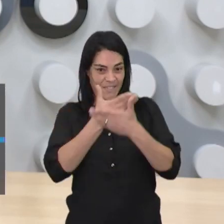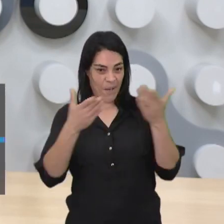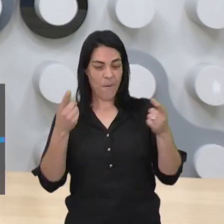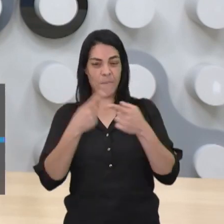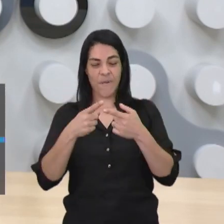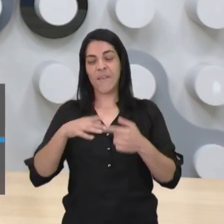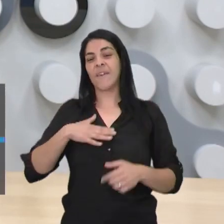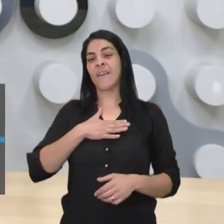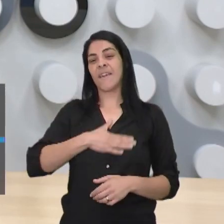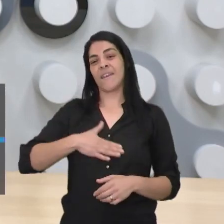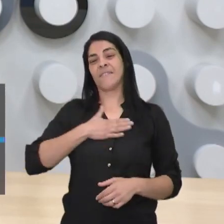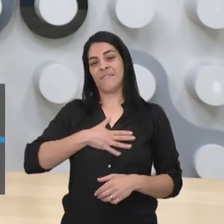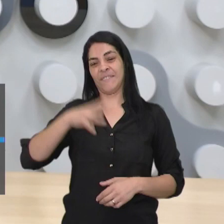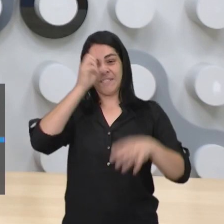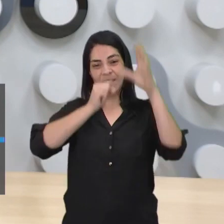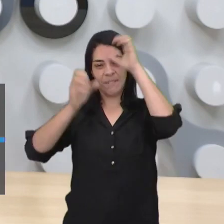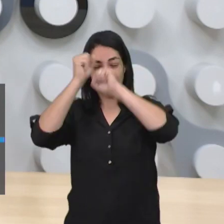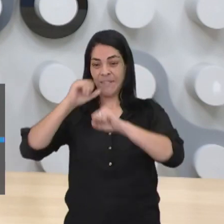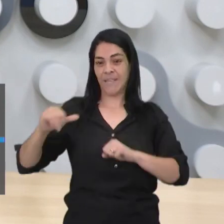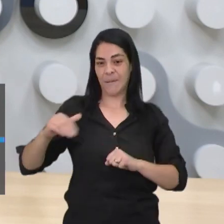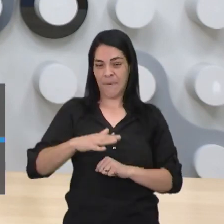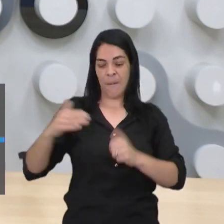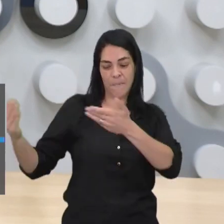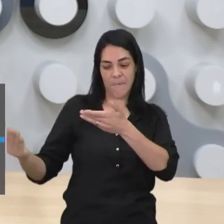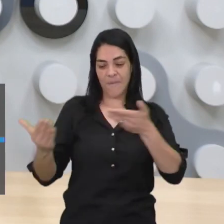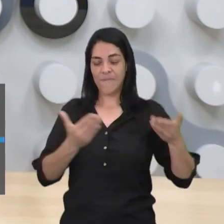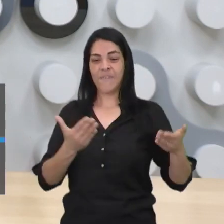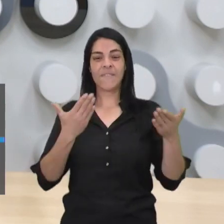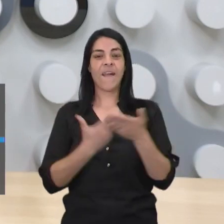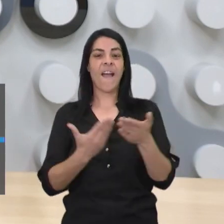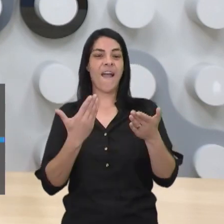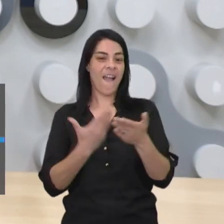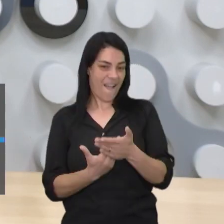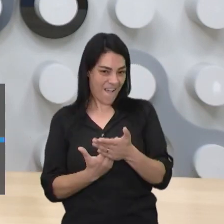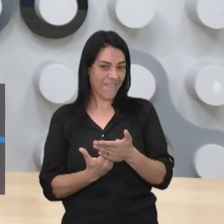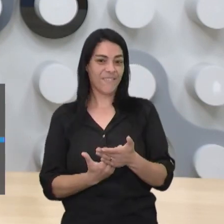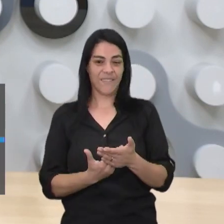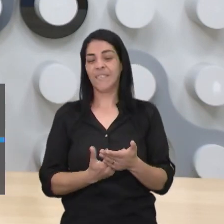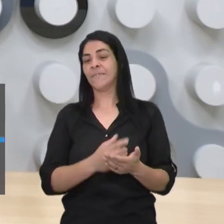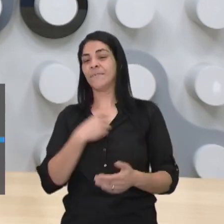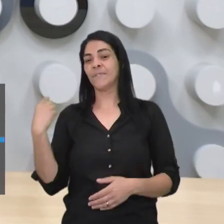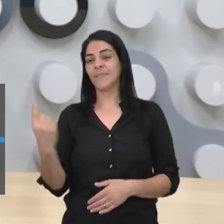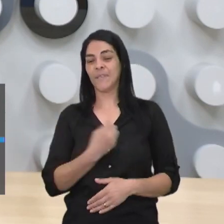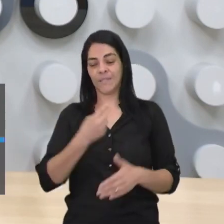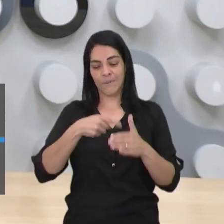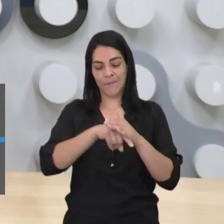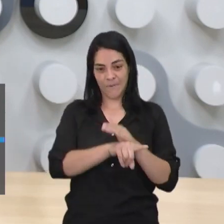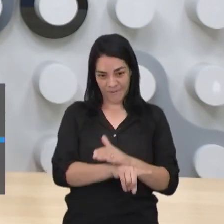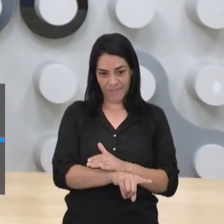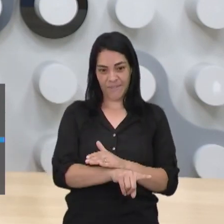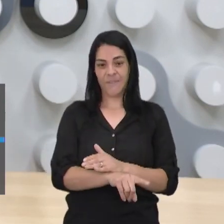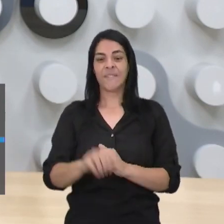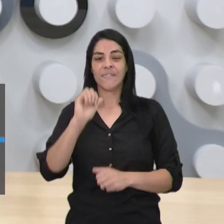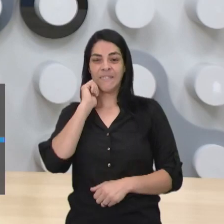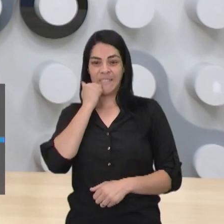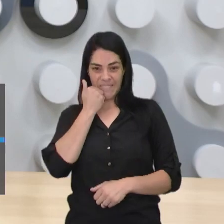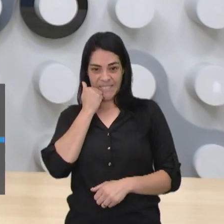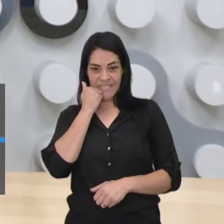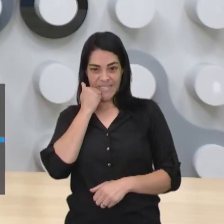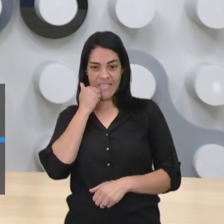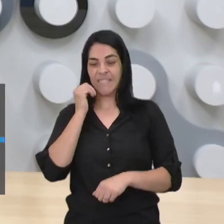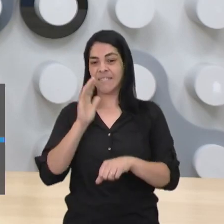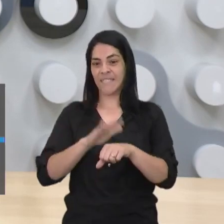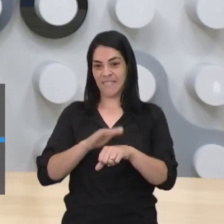aprender mais. Sejam muito bem-vindos a mais uma aula do nosso Aprofundamento Ciência em Ação. Eu sou a